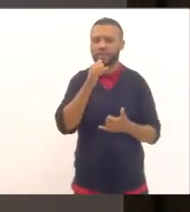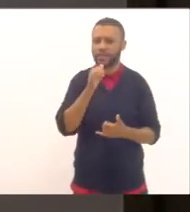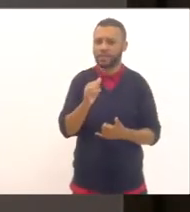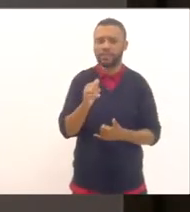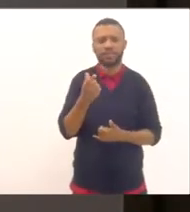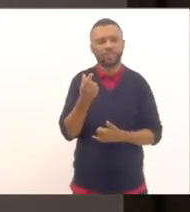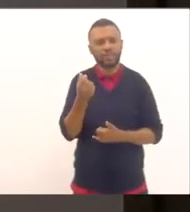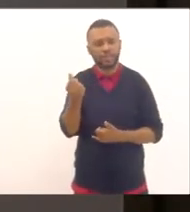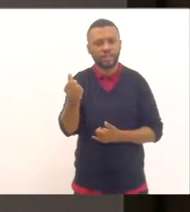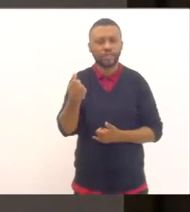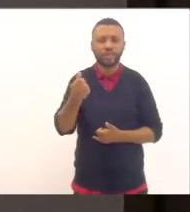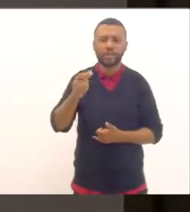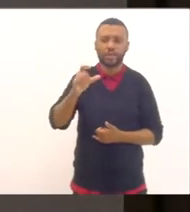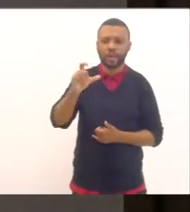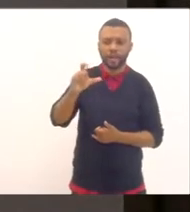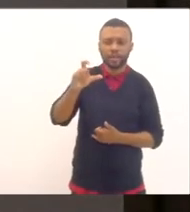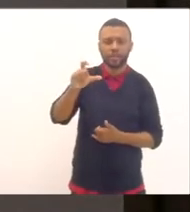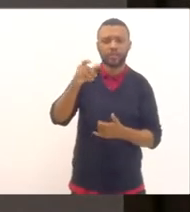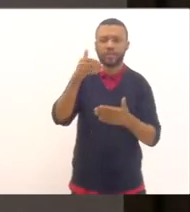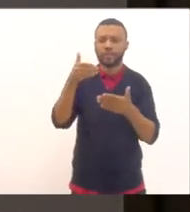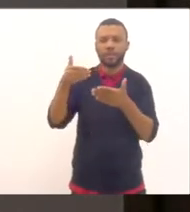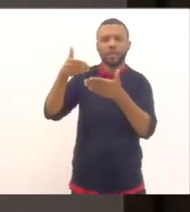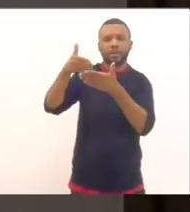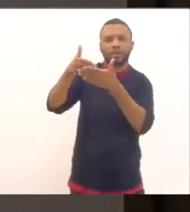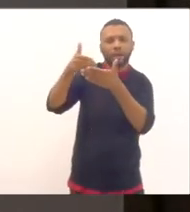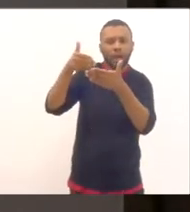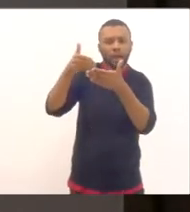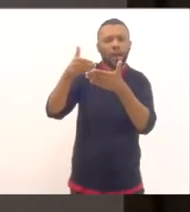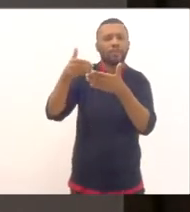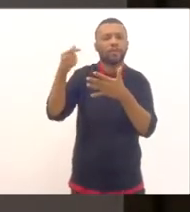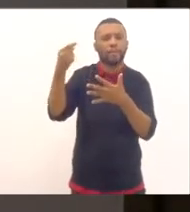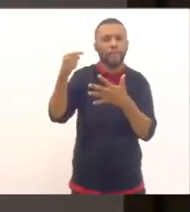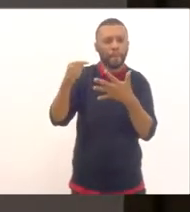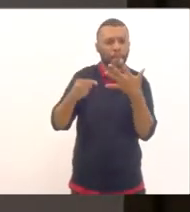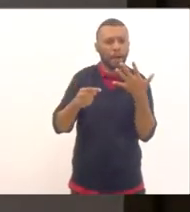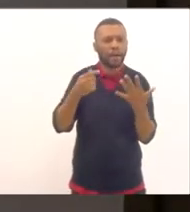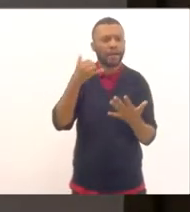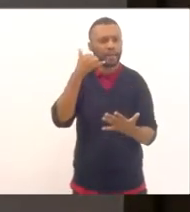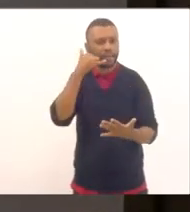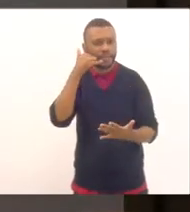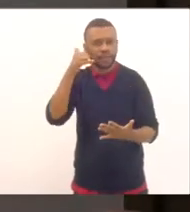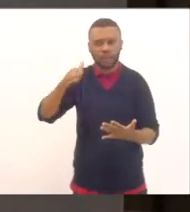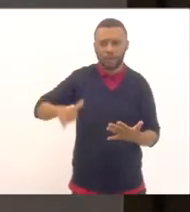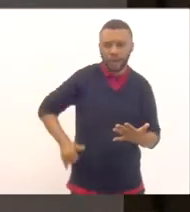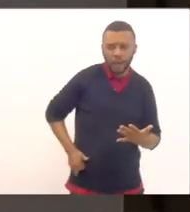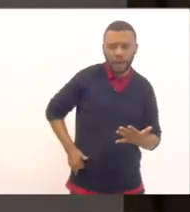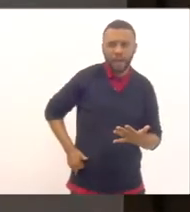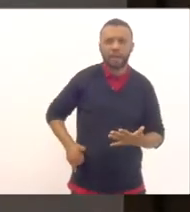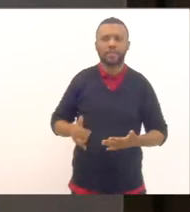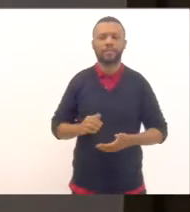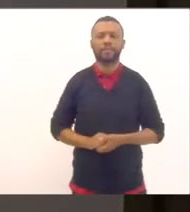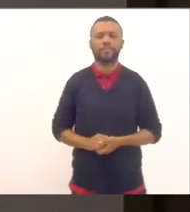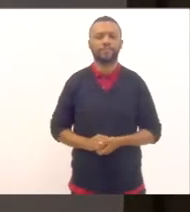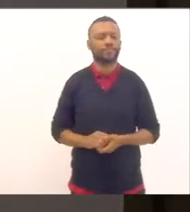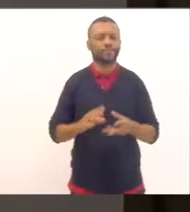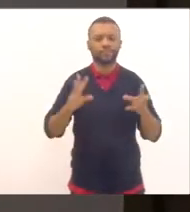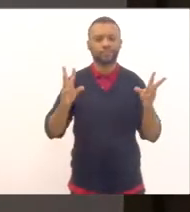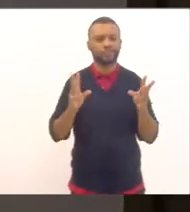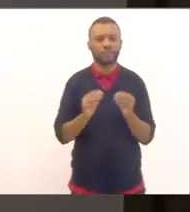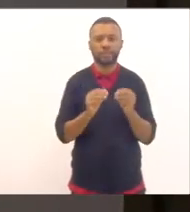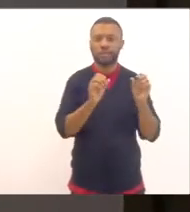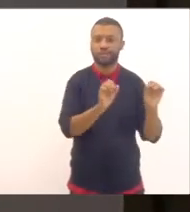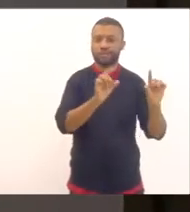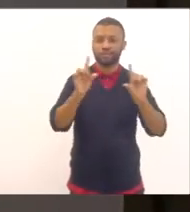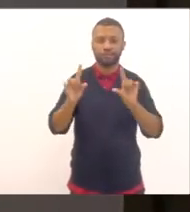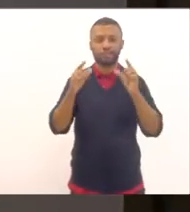dinheiro cartões de RioCard e outros celulares bons Essa é